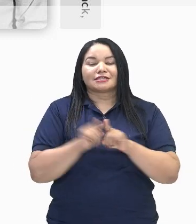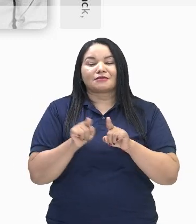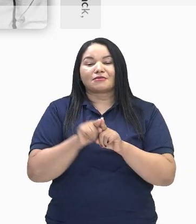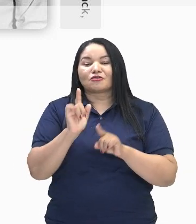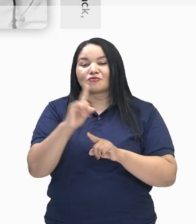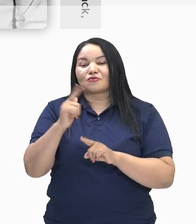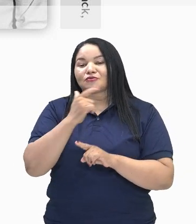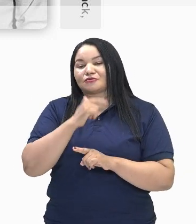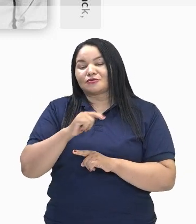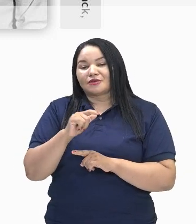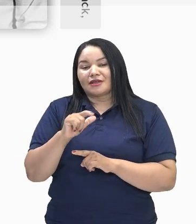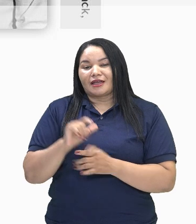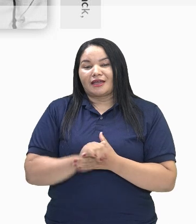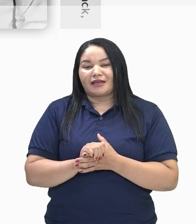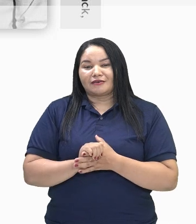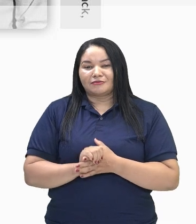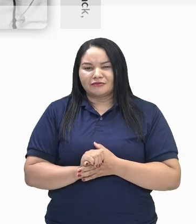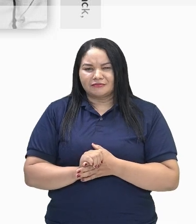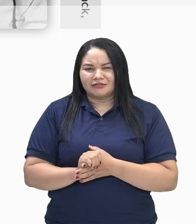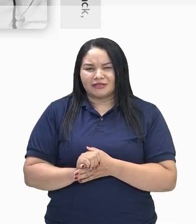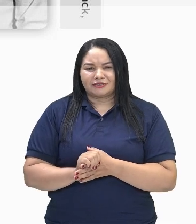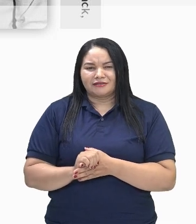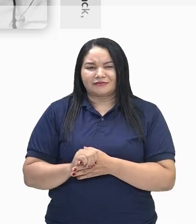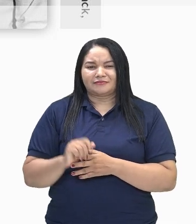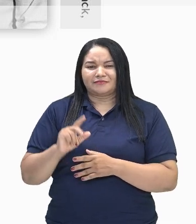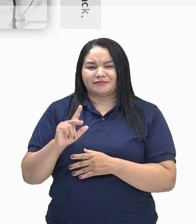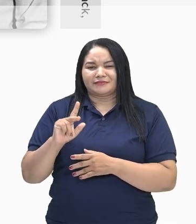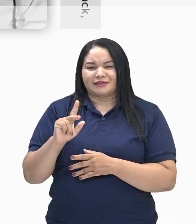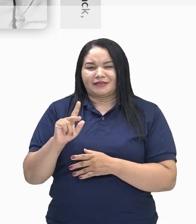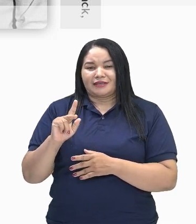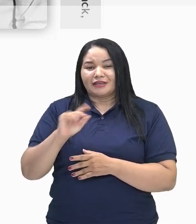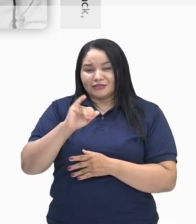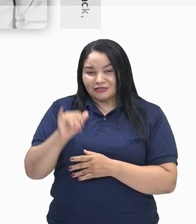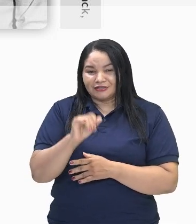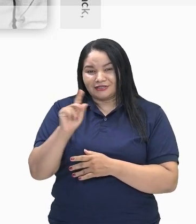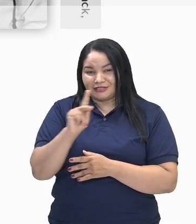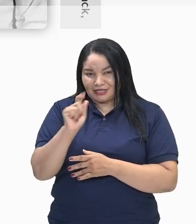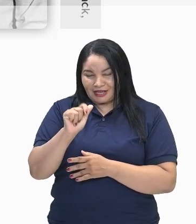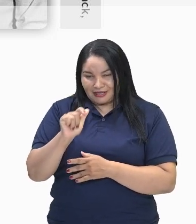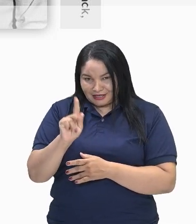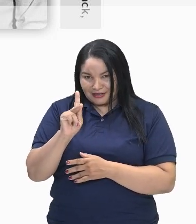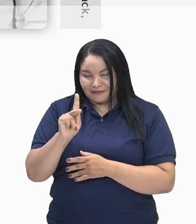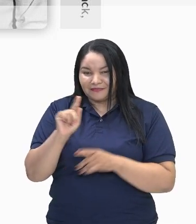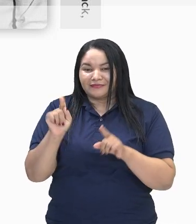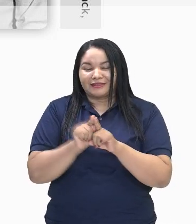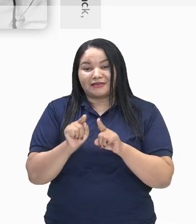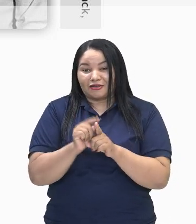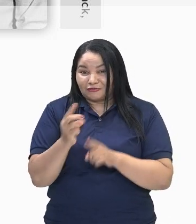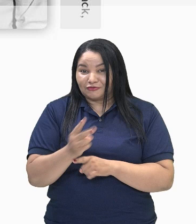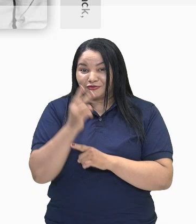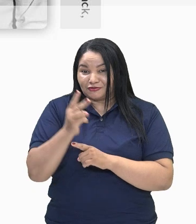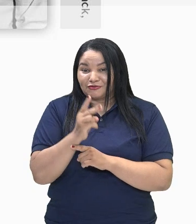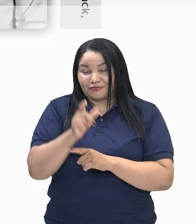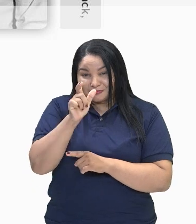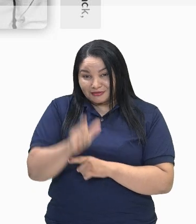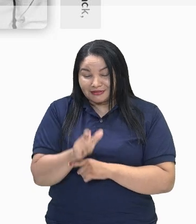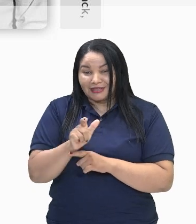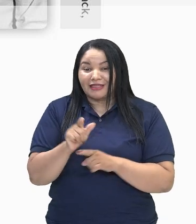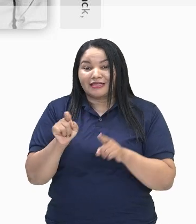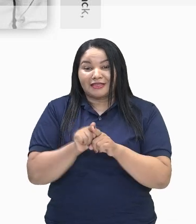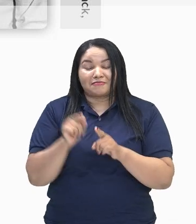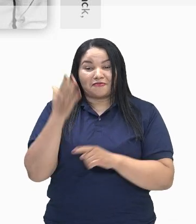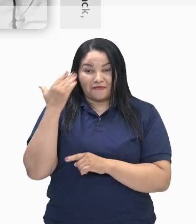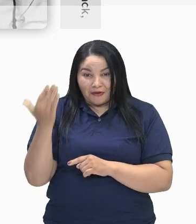Chan, tá bom? Pelo menos aqui no Ocidente. Esses dois, né, atores e atletas